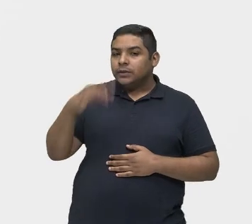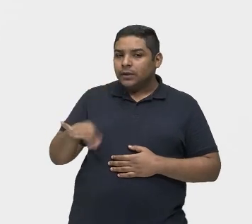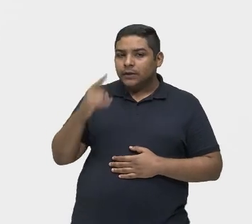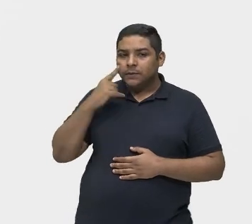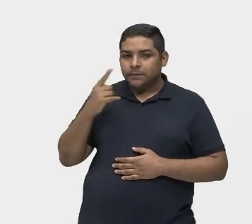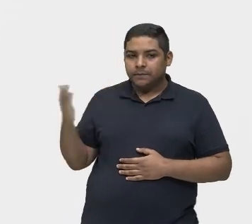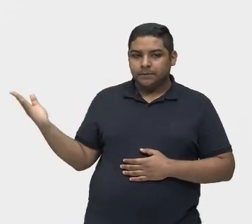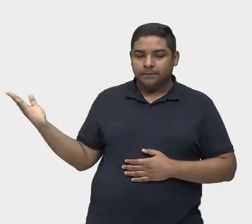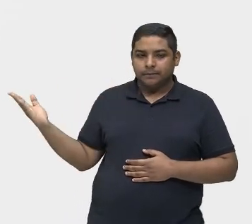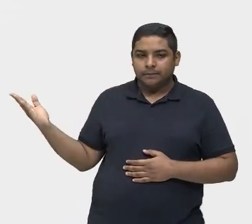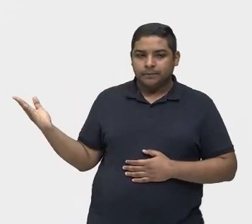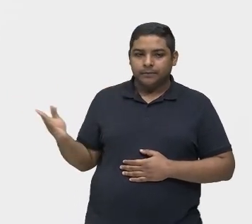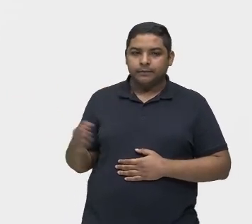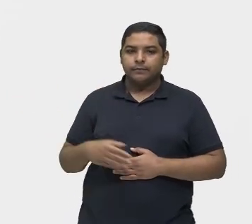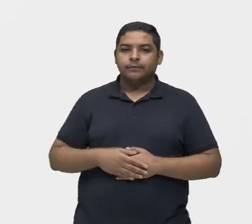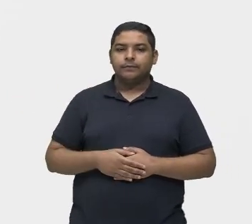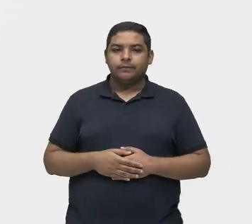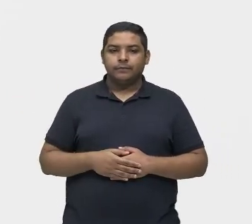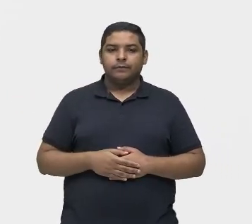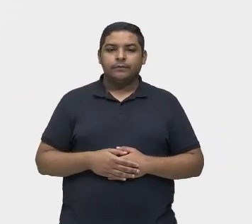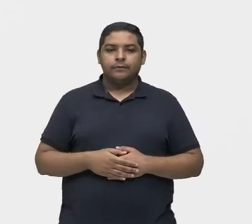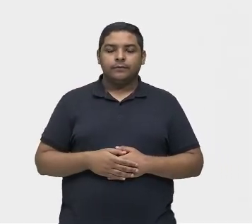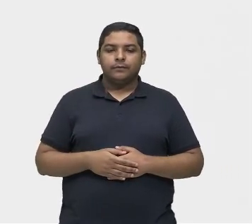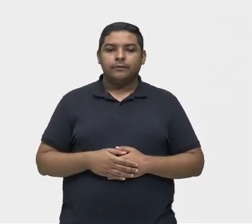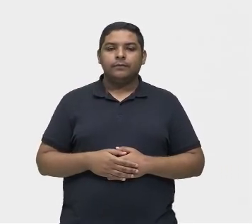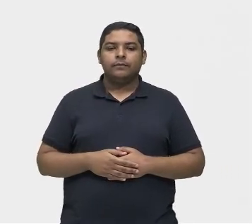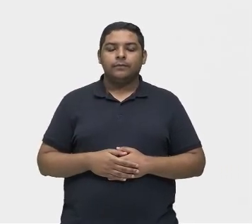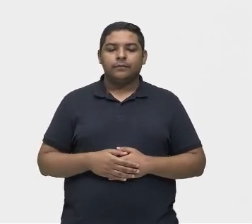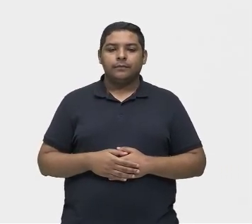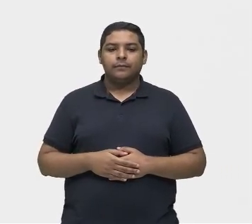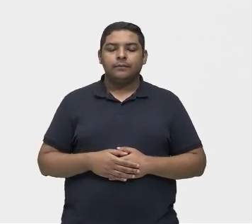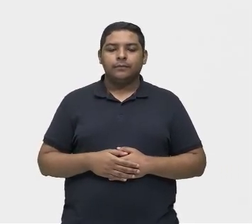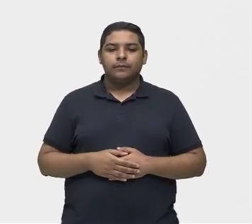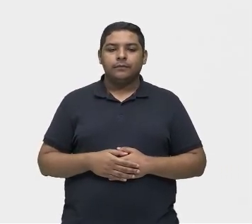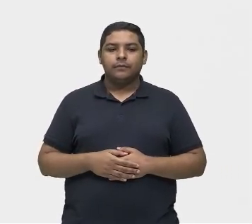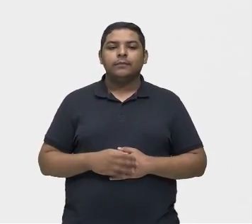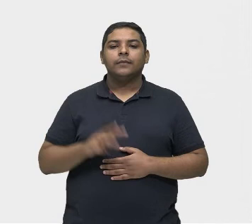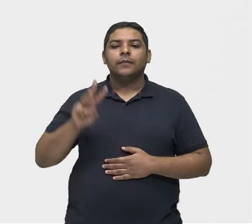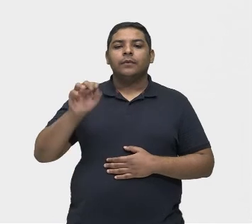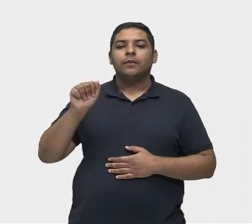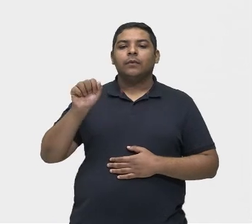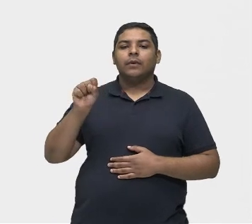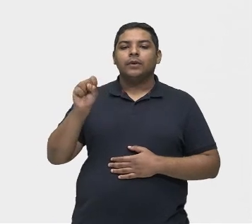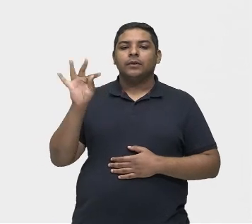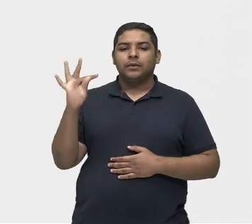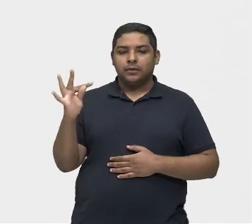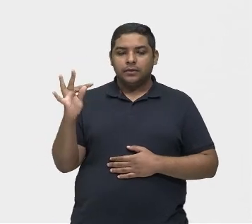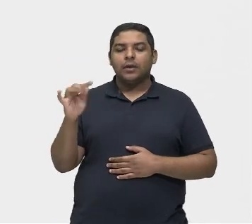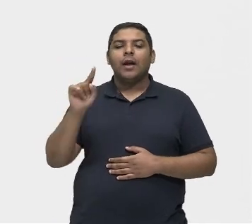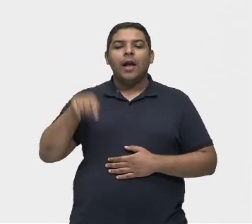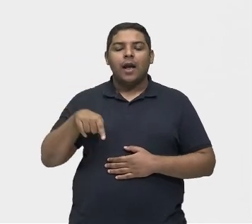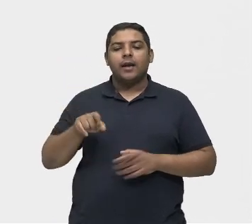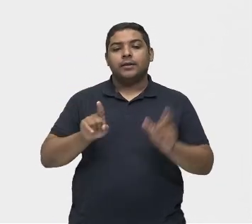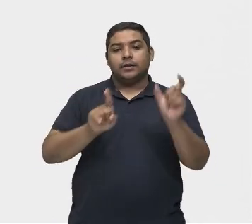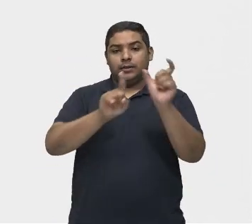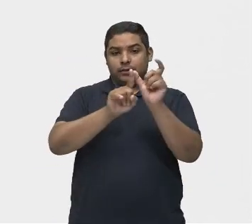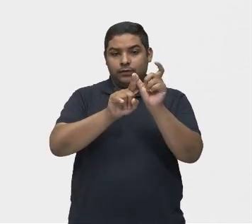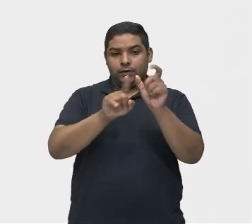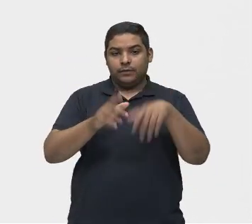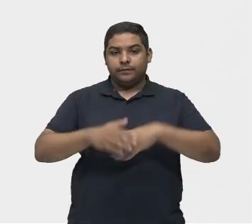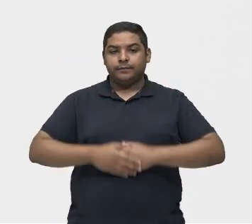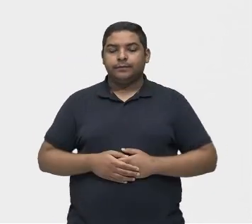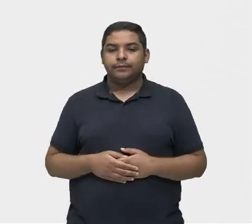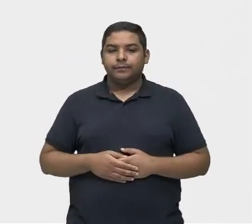só. Então, a resposta, de fato, caracterizando aí, então, olha só, wasn't, porque o sujeito é singular. Aí